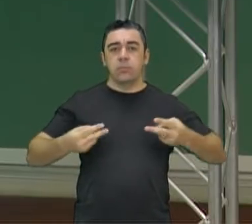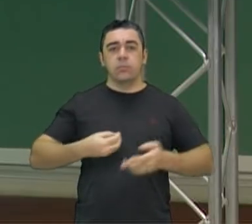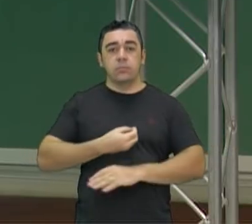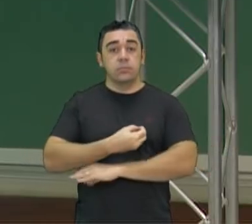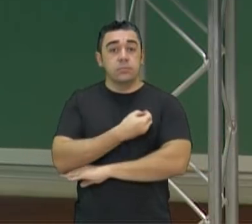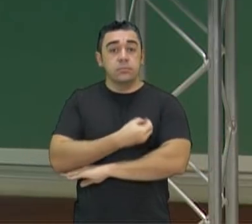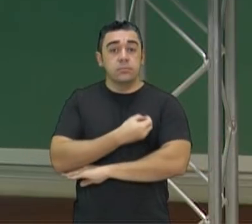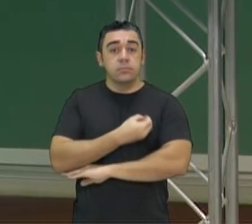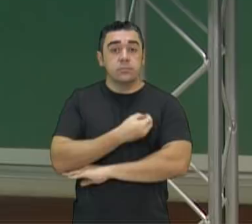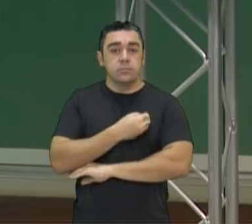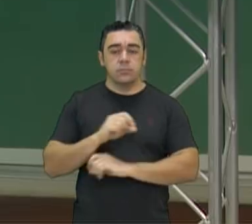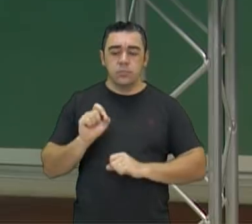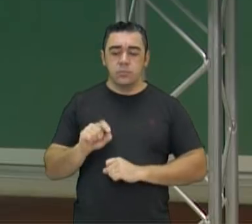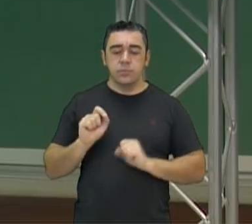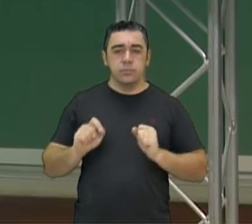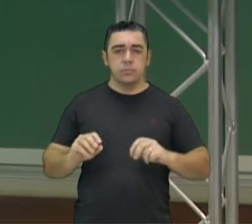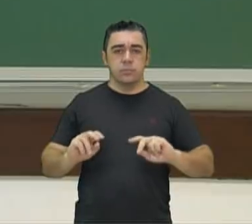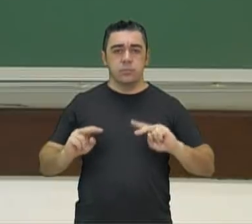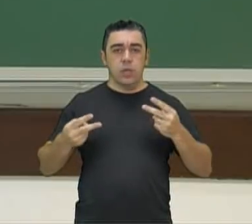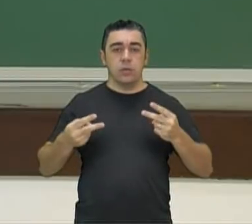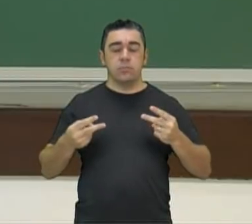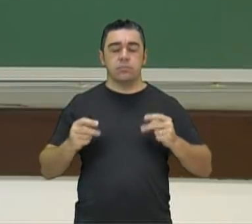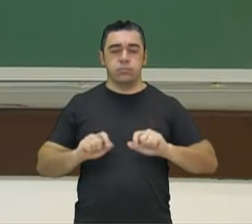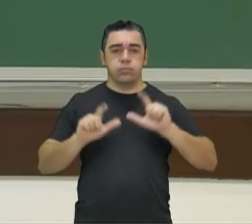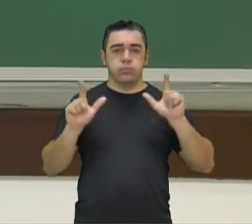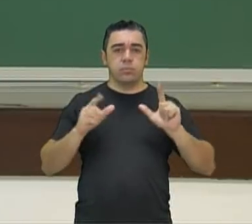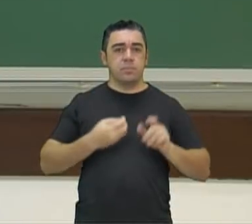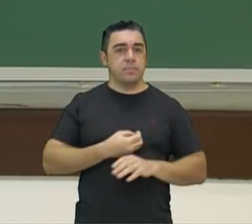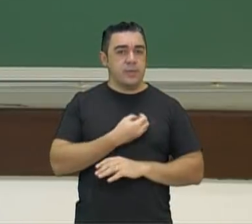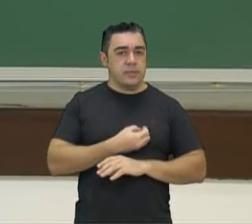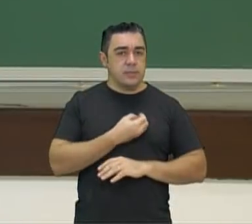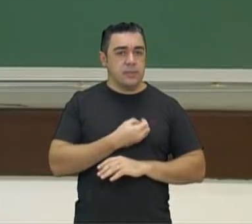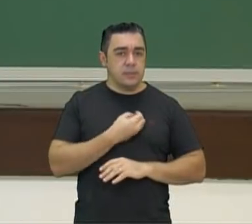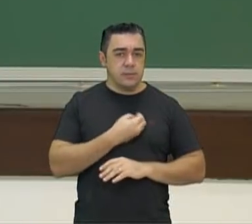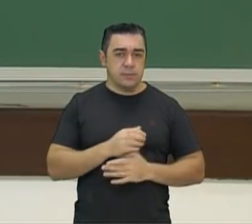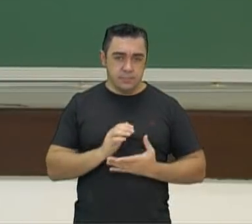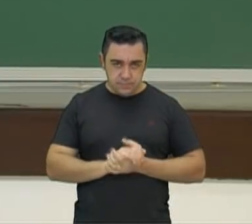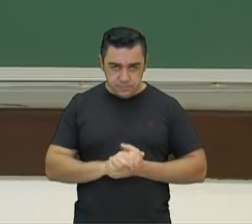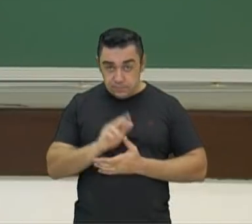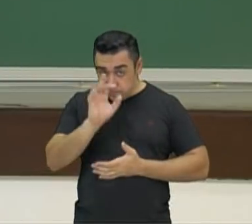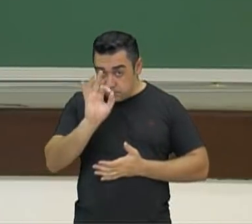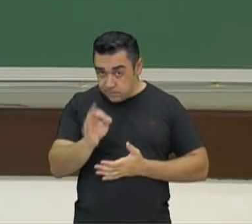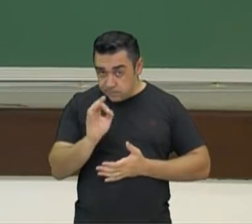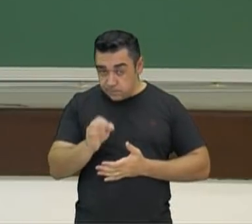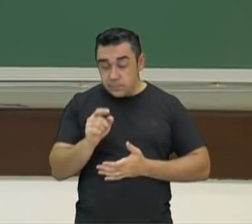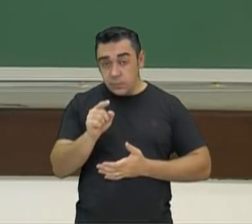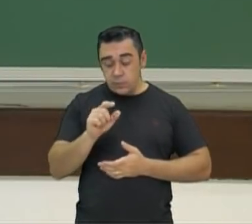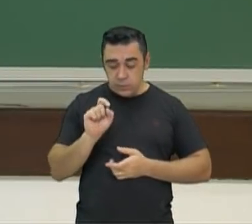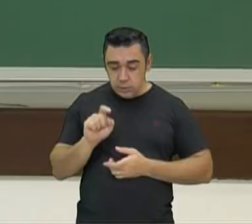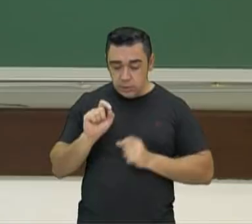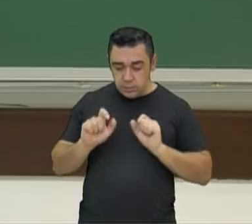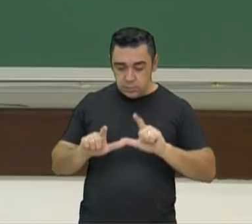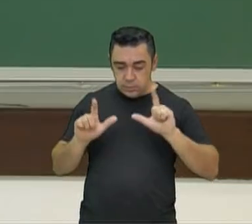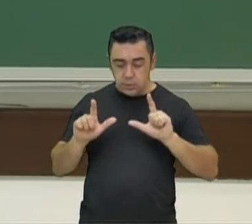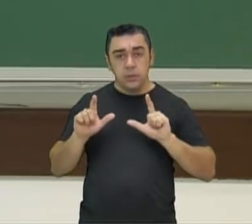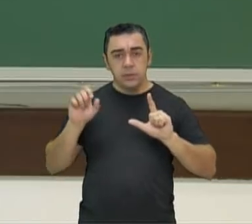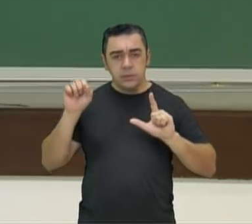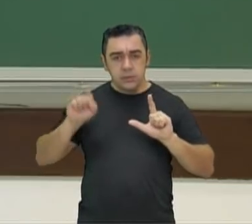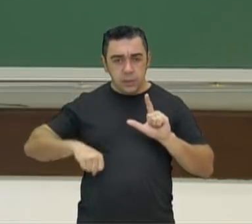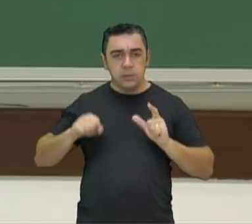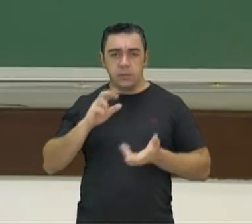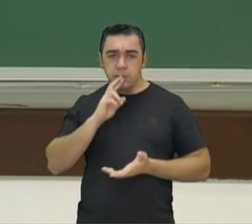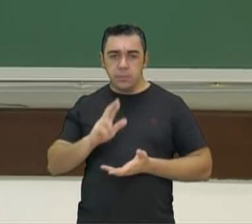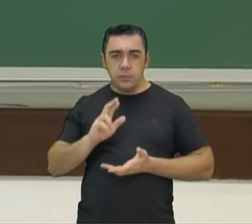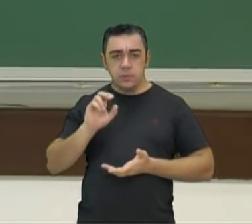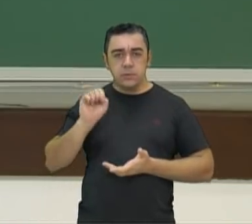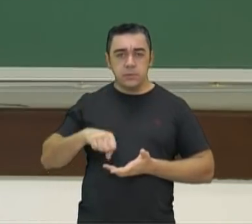sua atividade, não esqueça de marcar sua presença. Presente, professor, quem deseja marcar sua presença, marca que sim. E